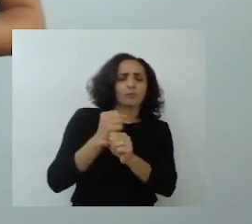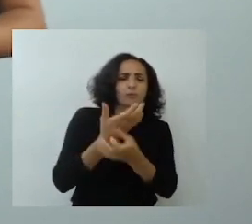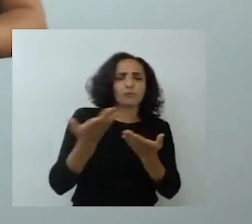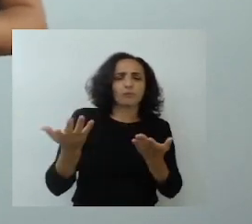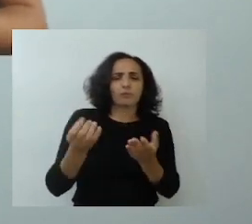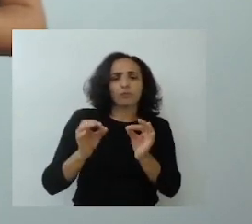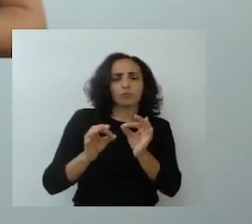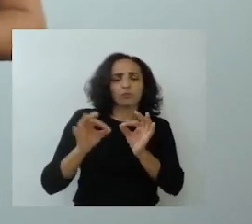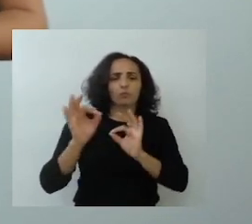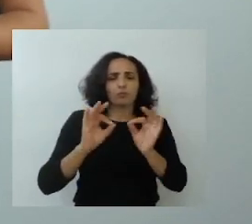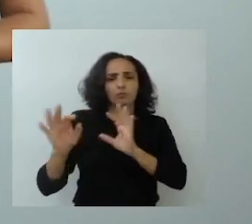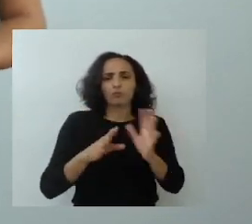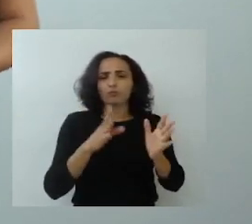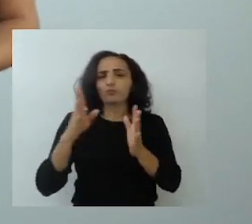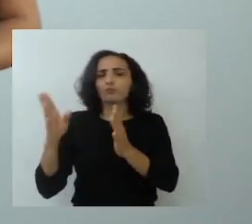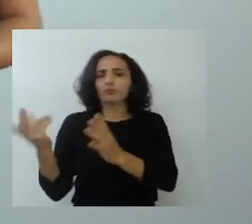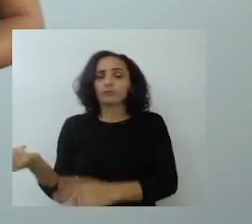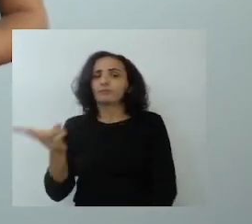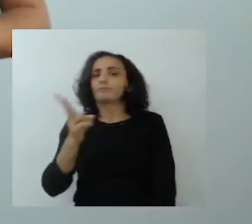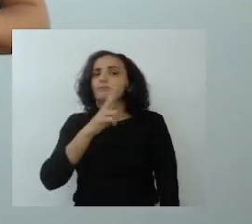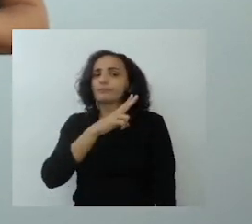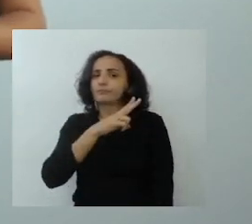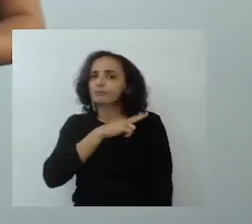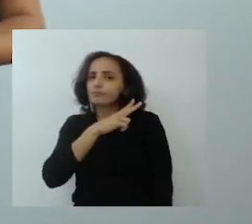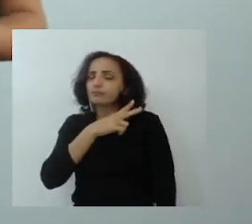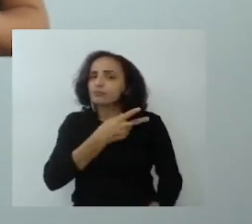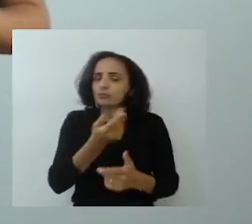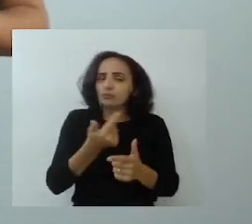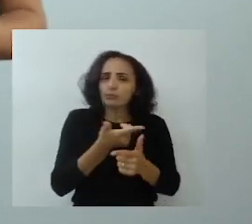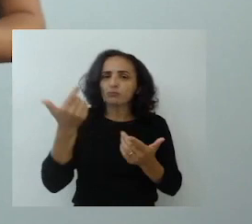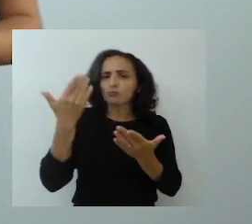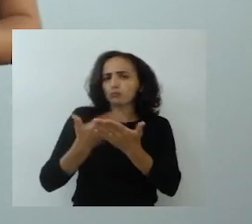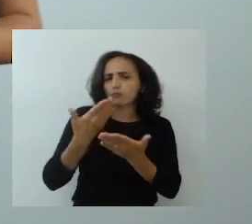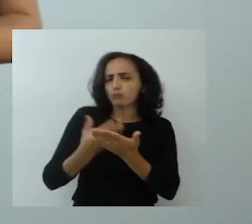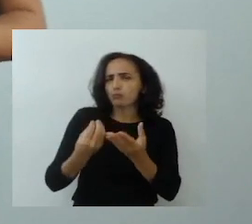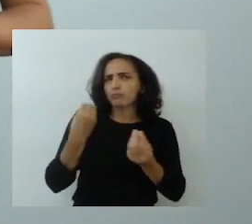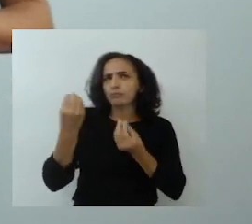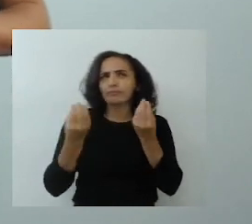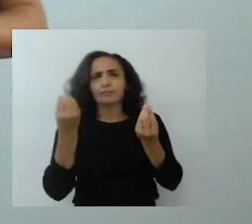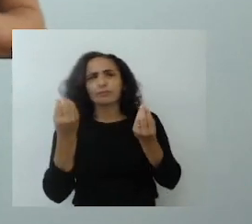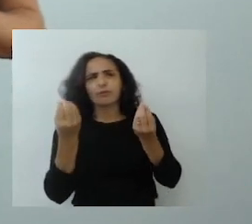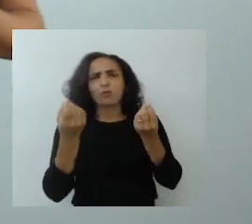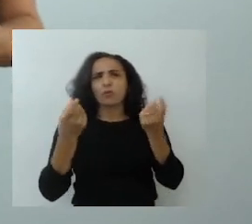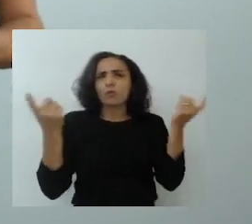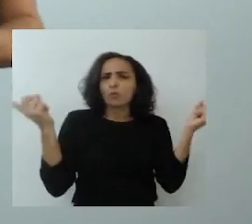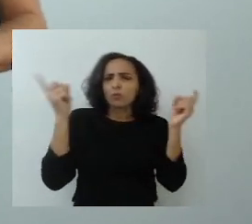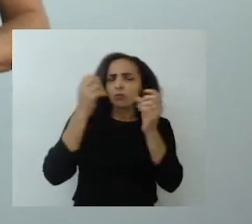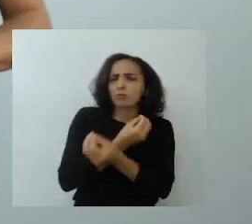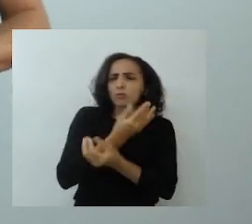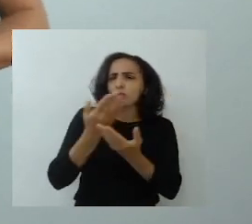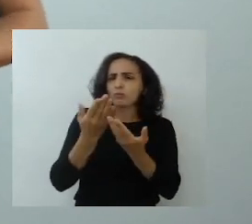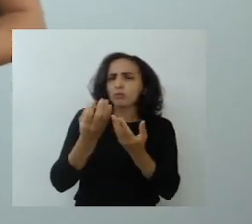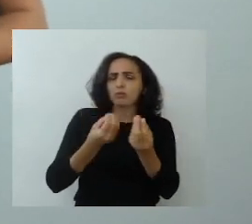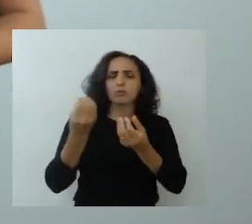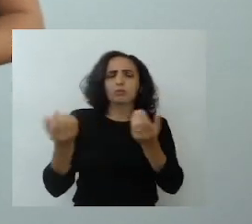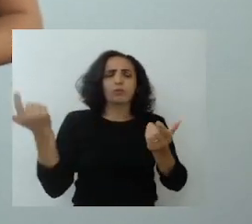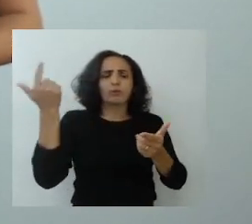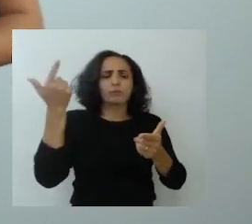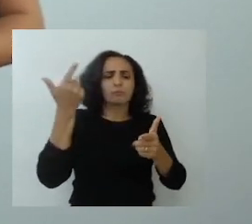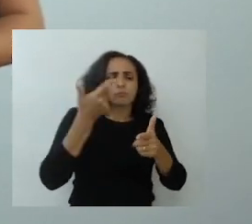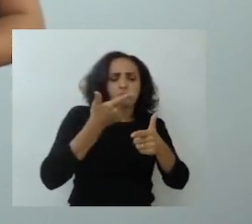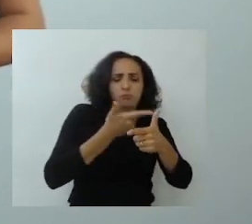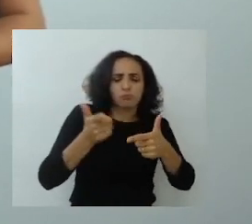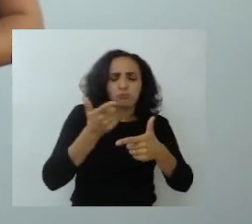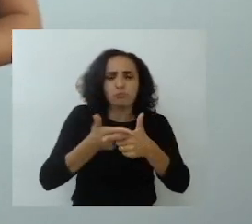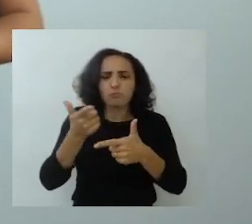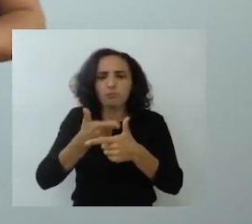a função do segundo grau. E muitas vezes a gente confunde função do segundo grau com equação